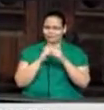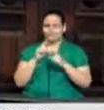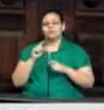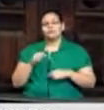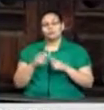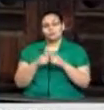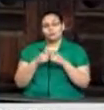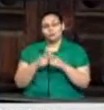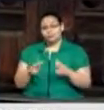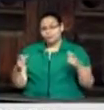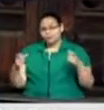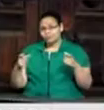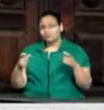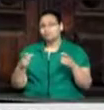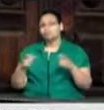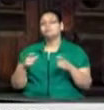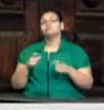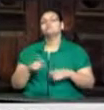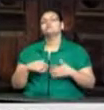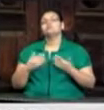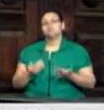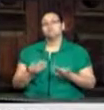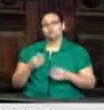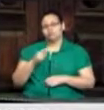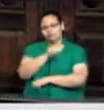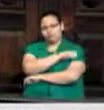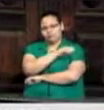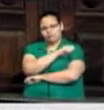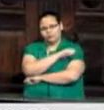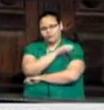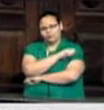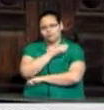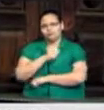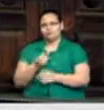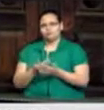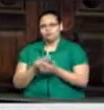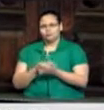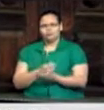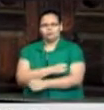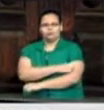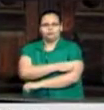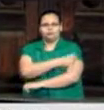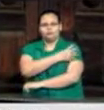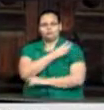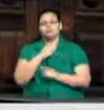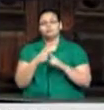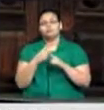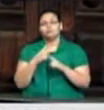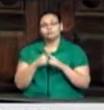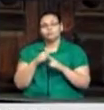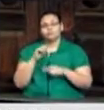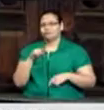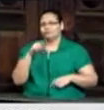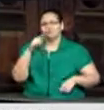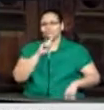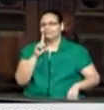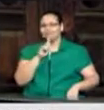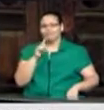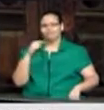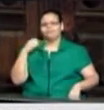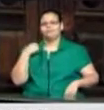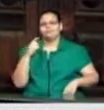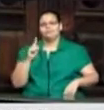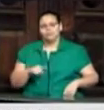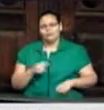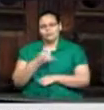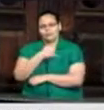sua maioria, são alunos do ensino fundamental. Por quê? Porque como eles ainda não atingiram a